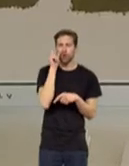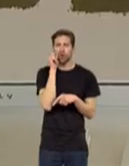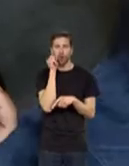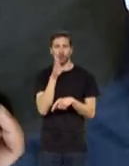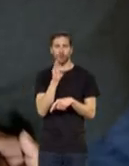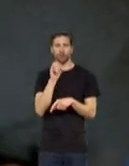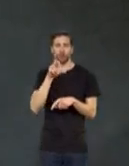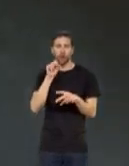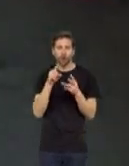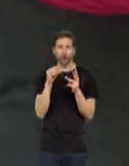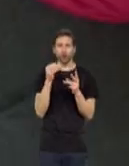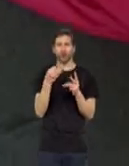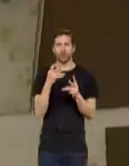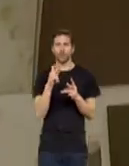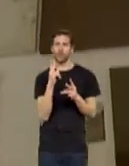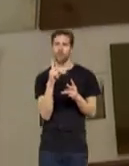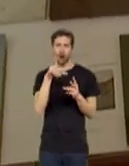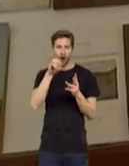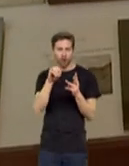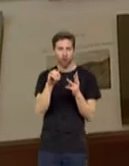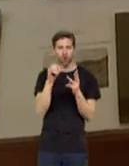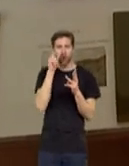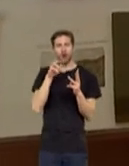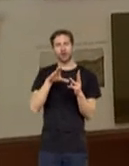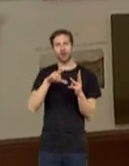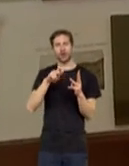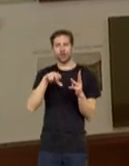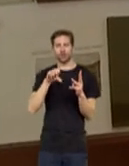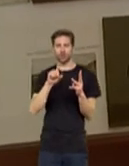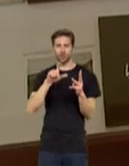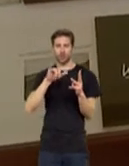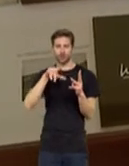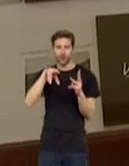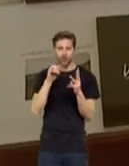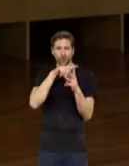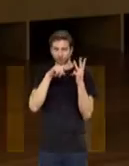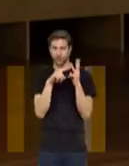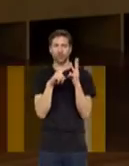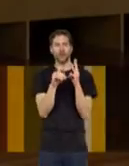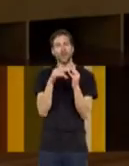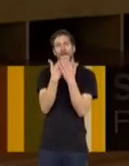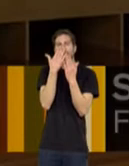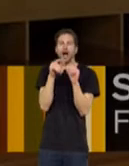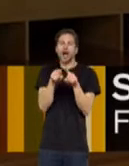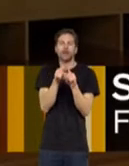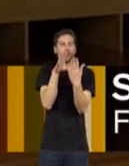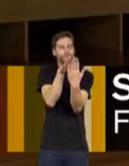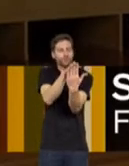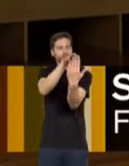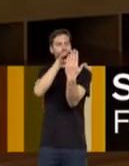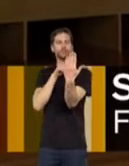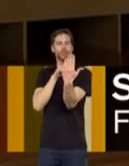Foram essas referências, não é, que acabaram por se constituir um bocadinho como primeiro desejo de vir a